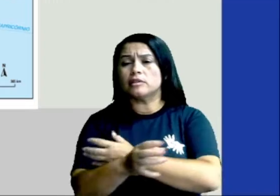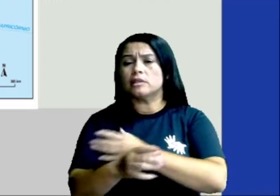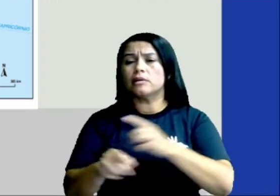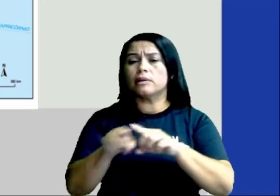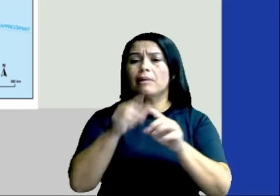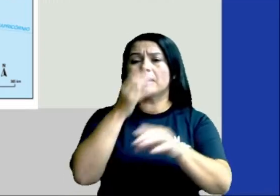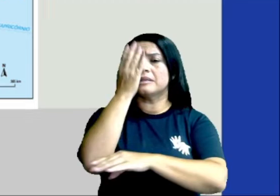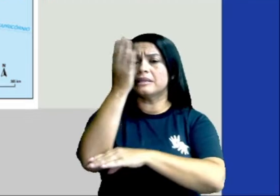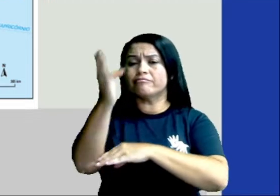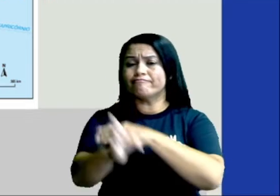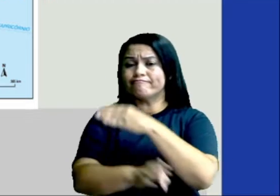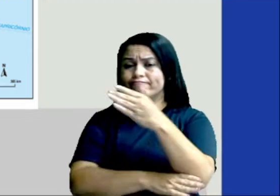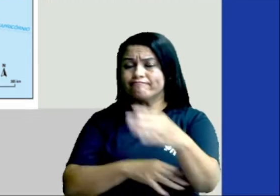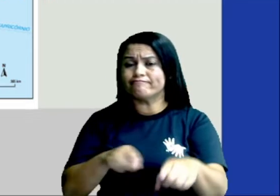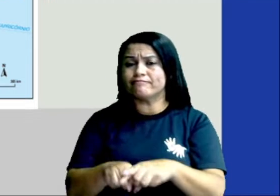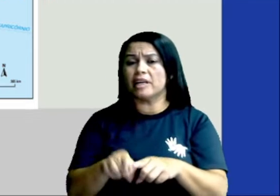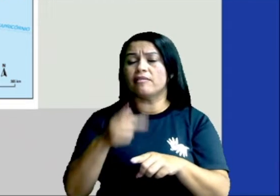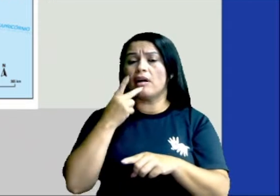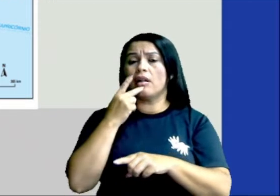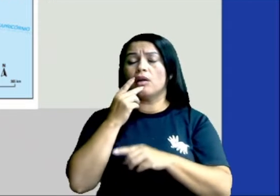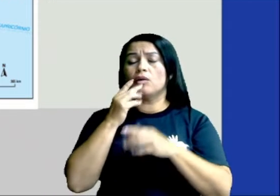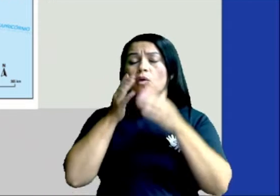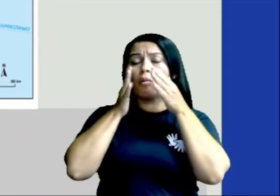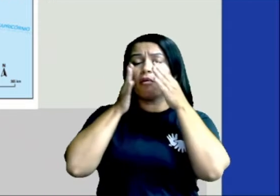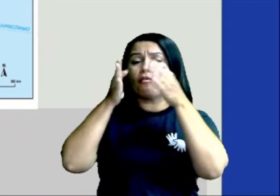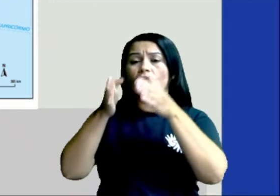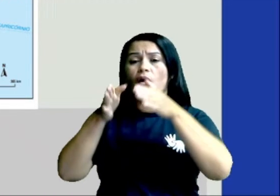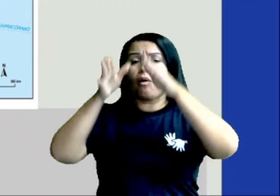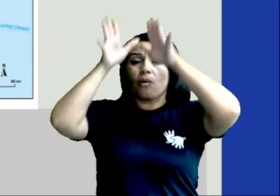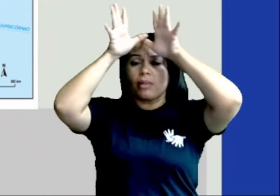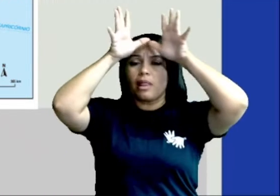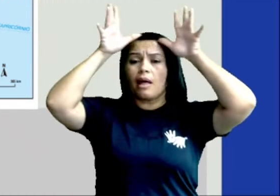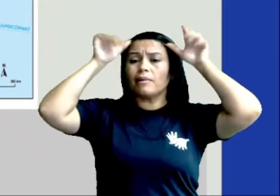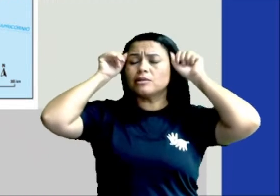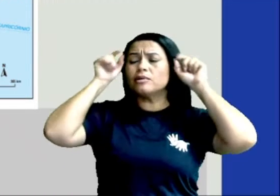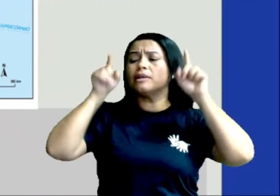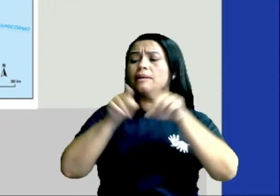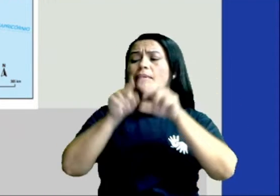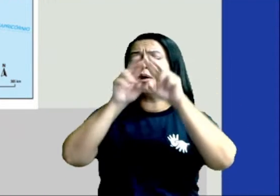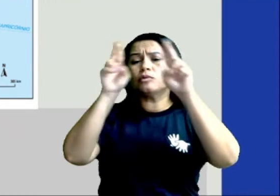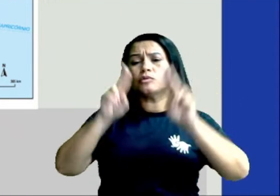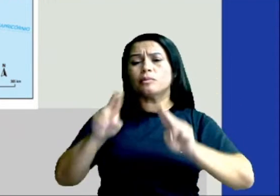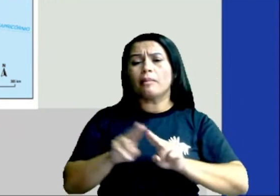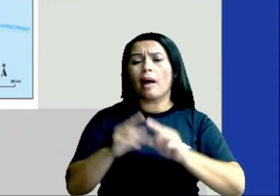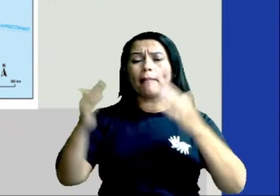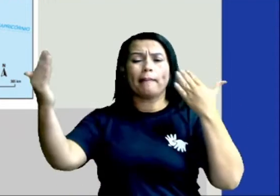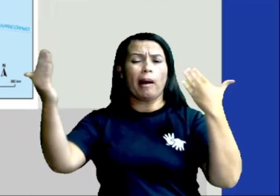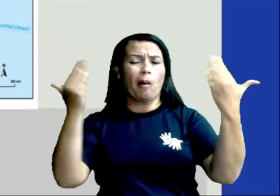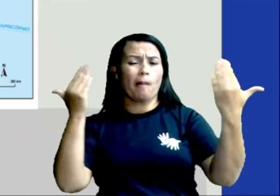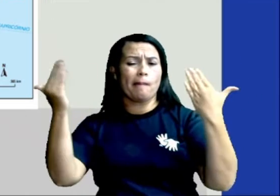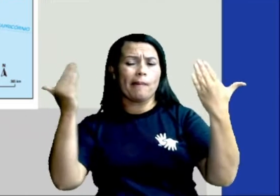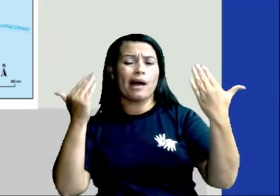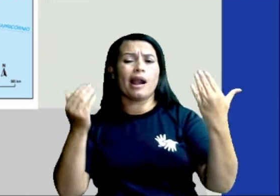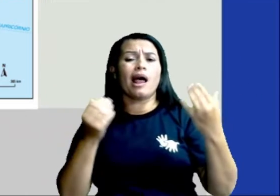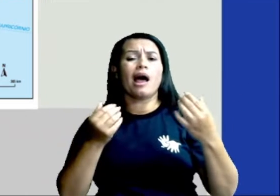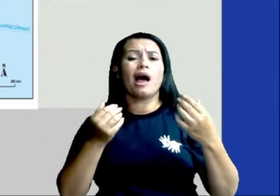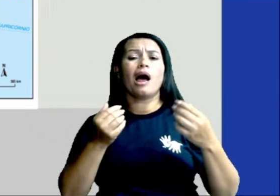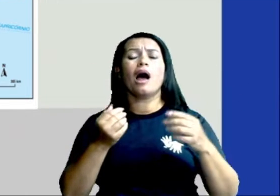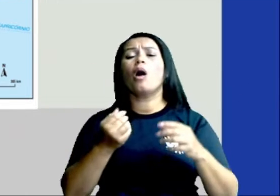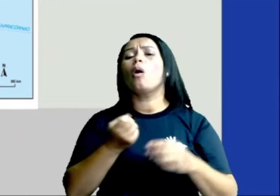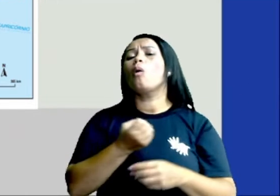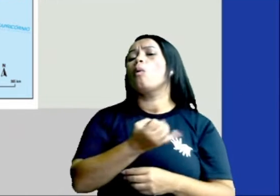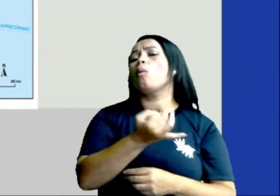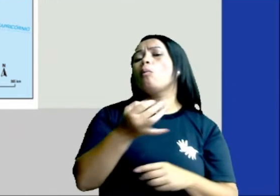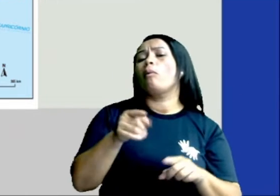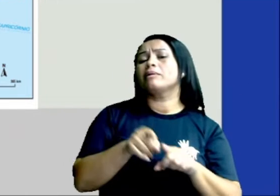falando especificamente da Amazônia, eu trouxe aqui esses mapas para a gente comparar o quanto o desmatamento, né, avançou sobre